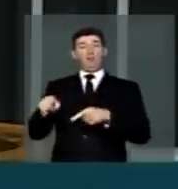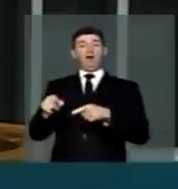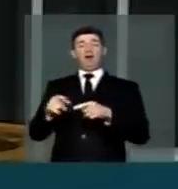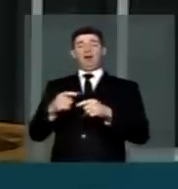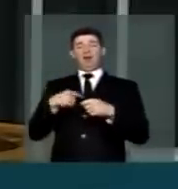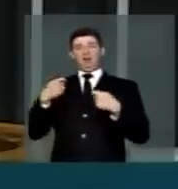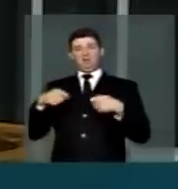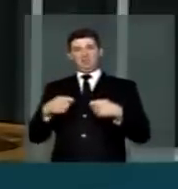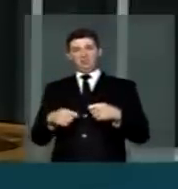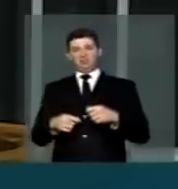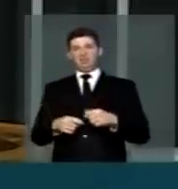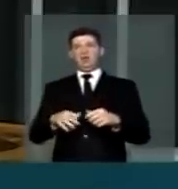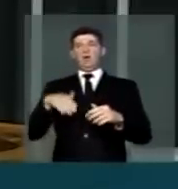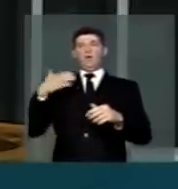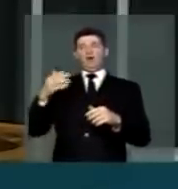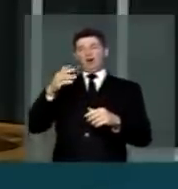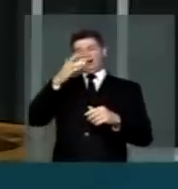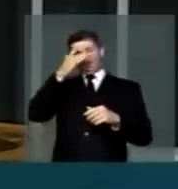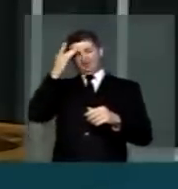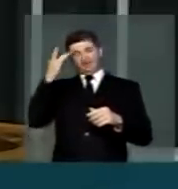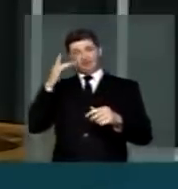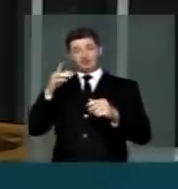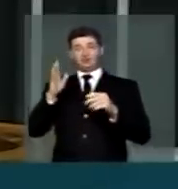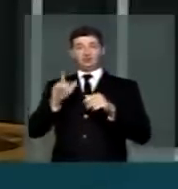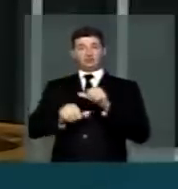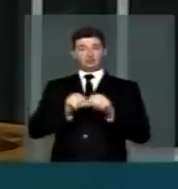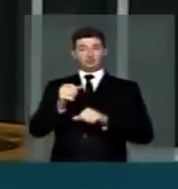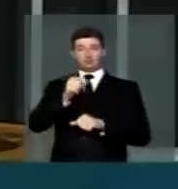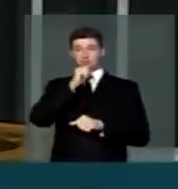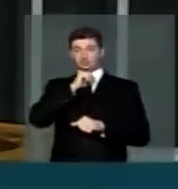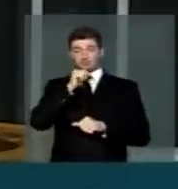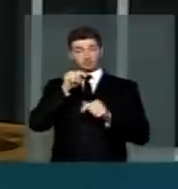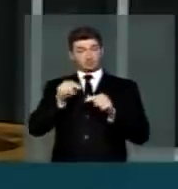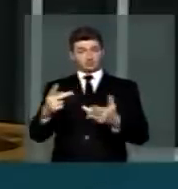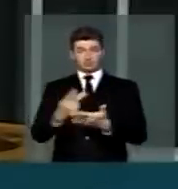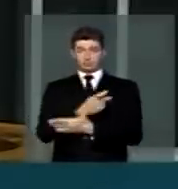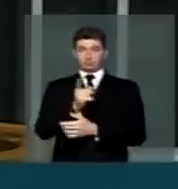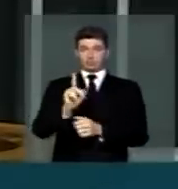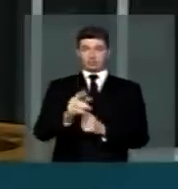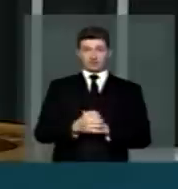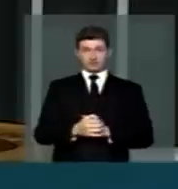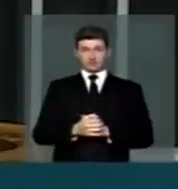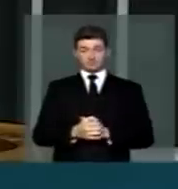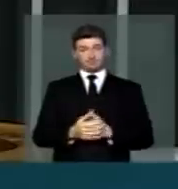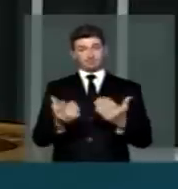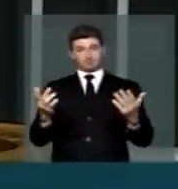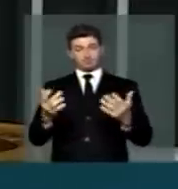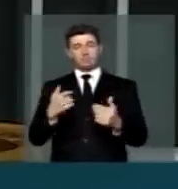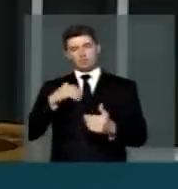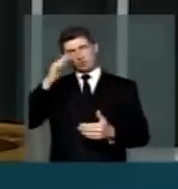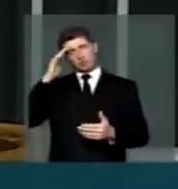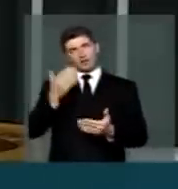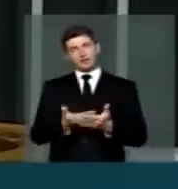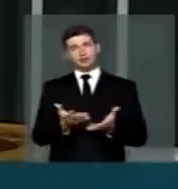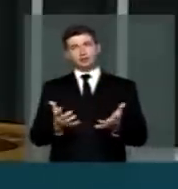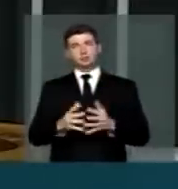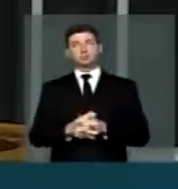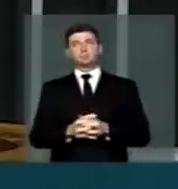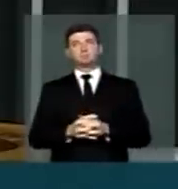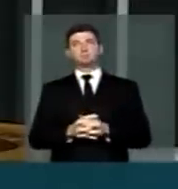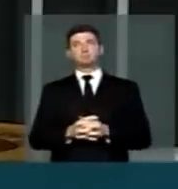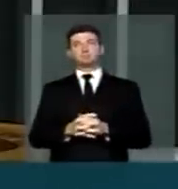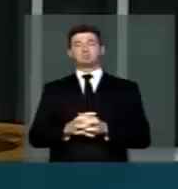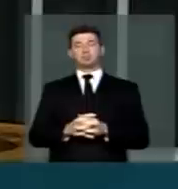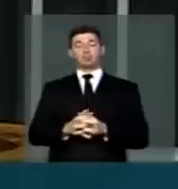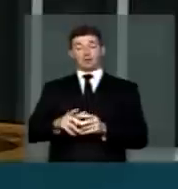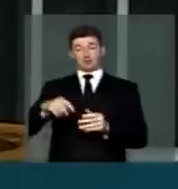ele necessitasse, quando ele chegasse à idade, e isso acabou não ocorrendo. Então, creio que a